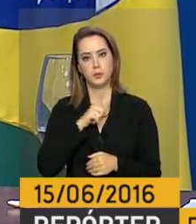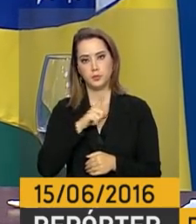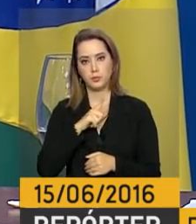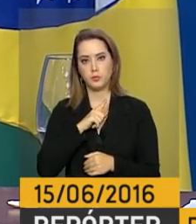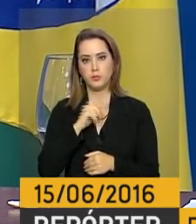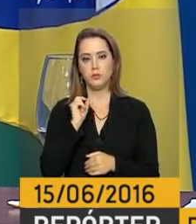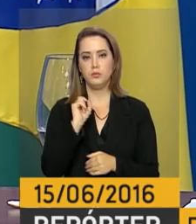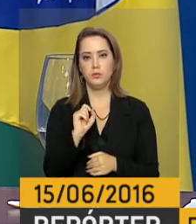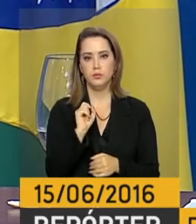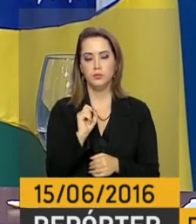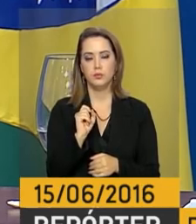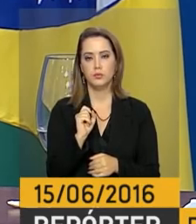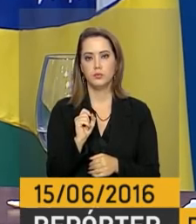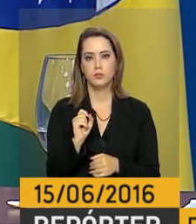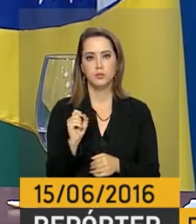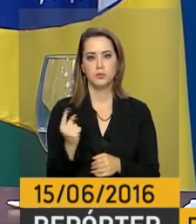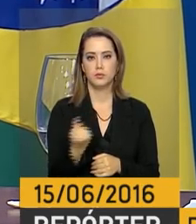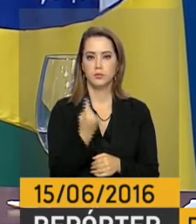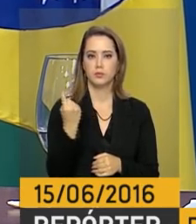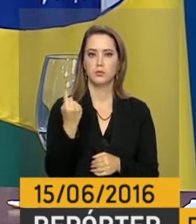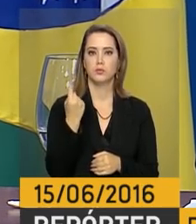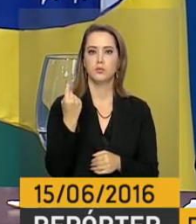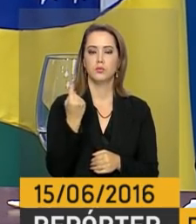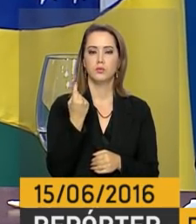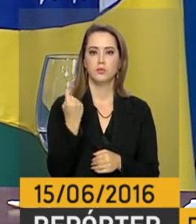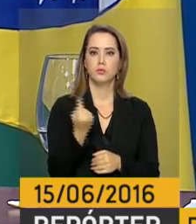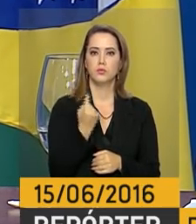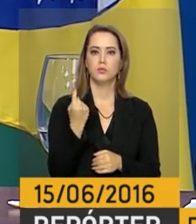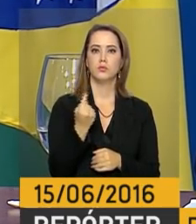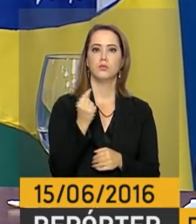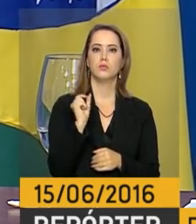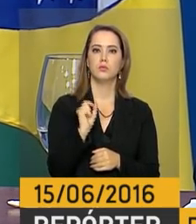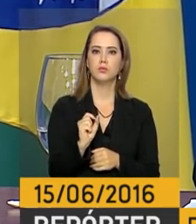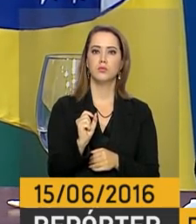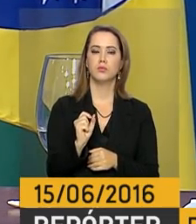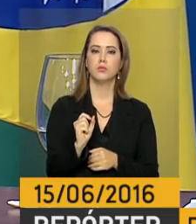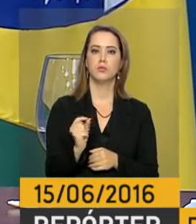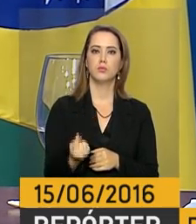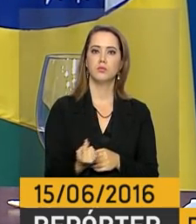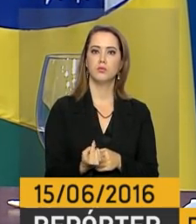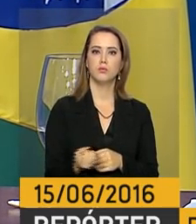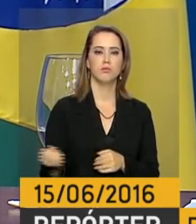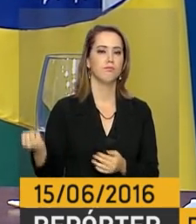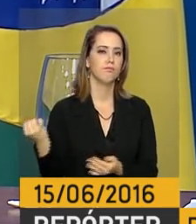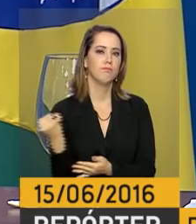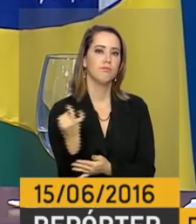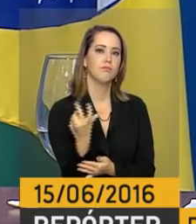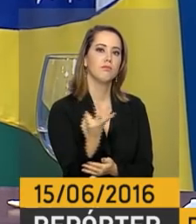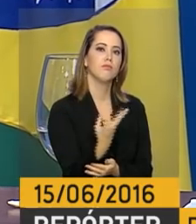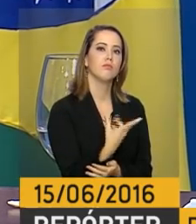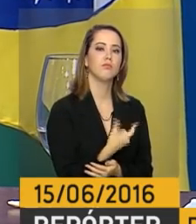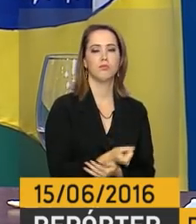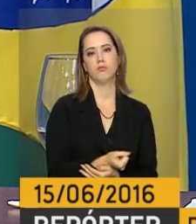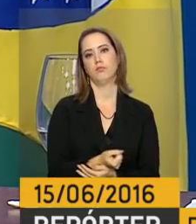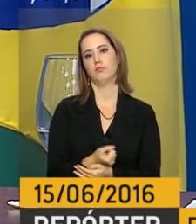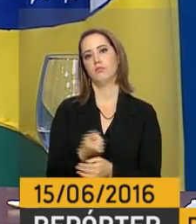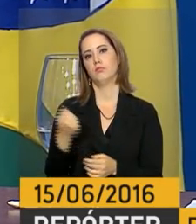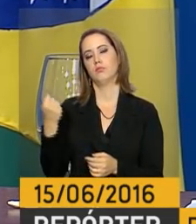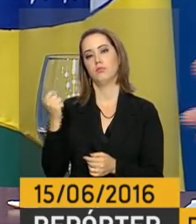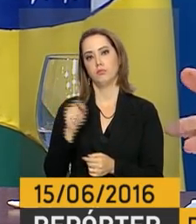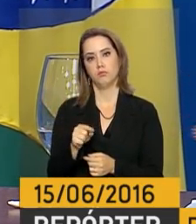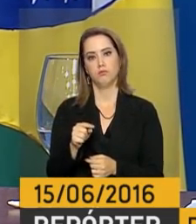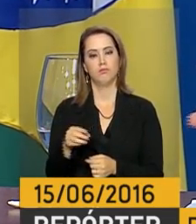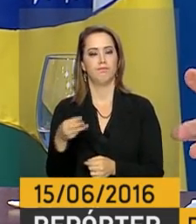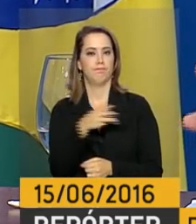conta um um um uma vários mandatos presidenciais